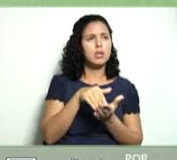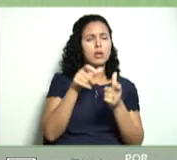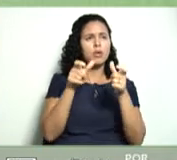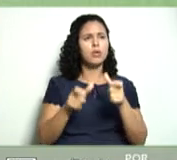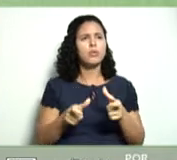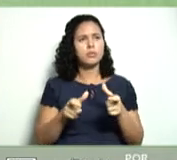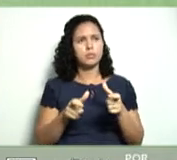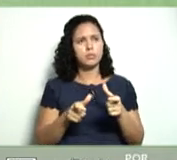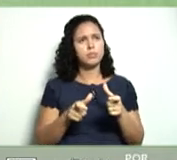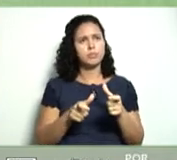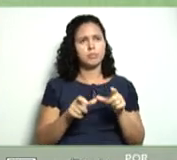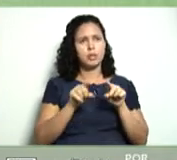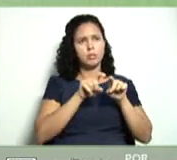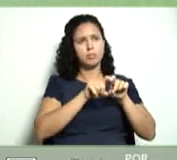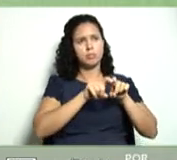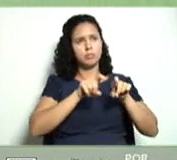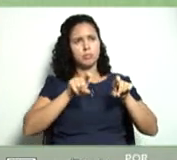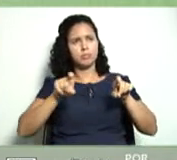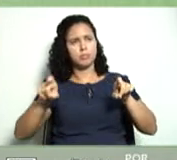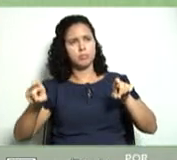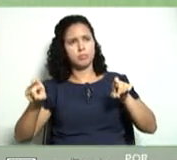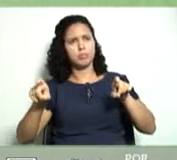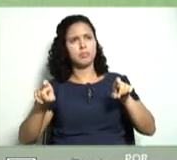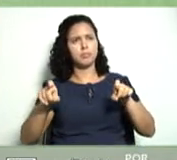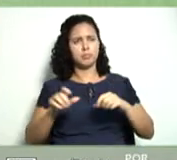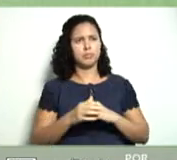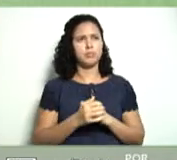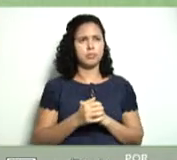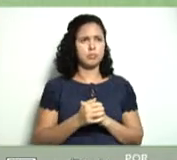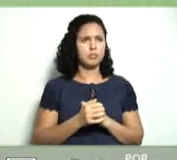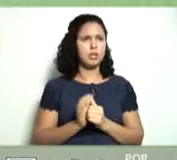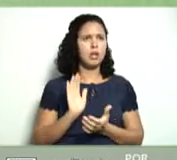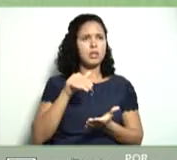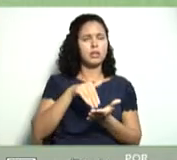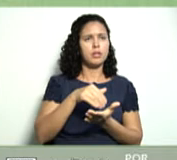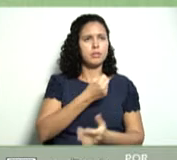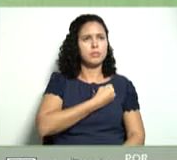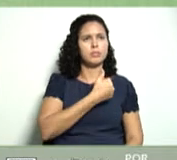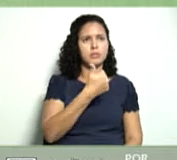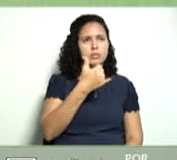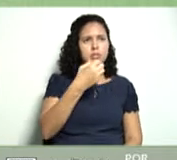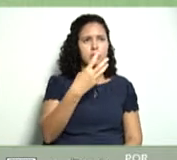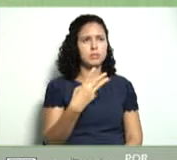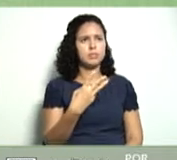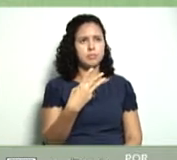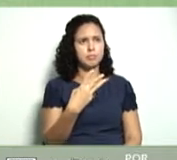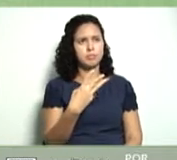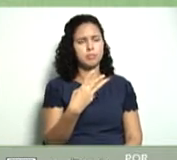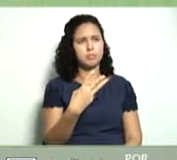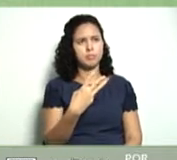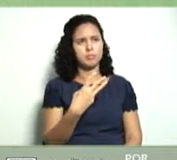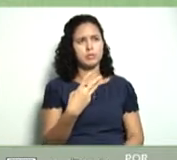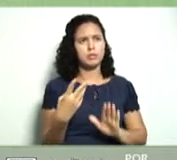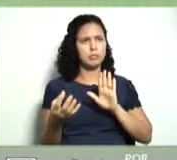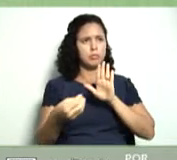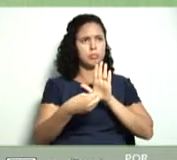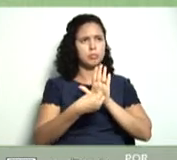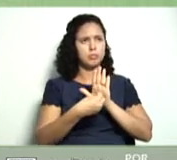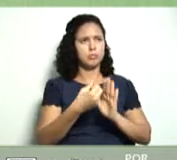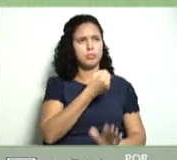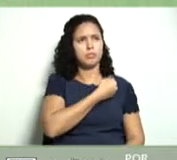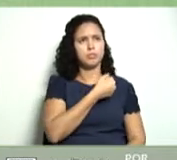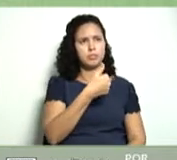que a minha tabulação vai por exemplo que eu quero que vai até o número 13 certo eu vou adicionar que o número